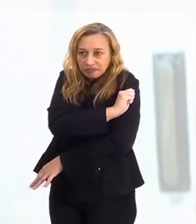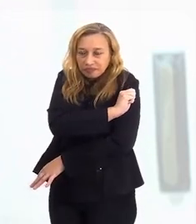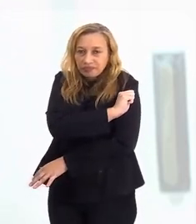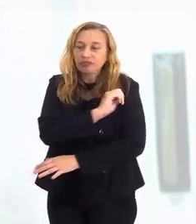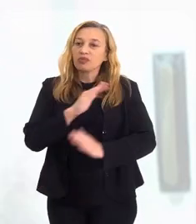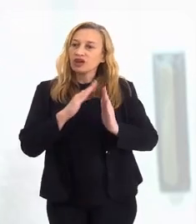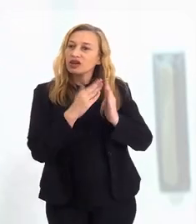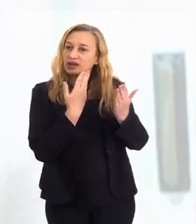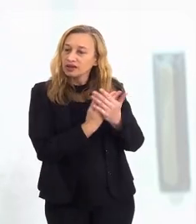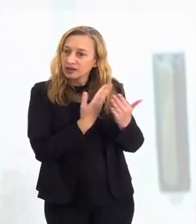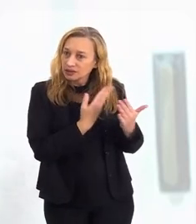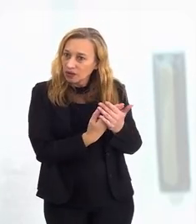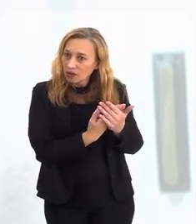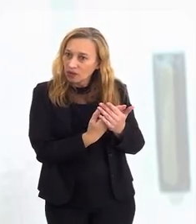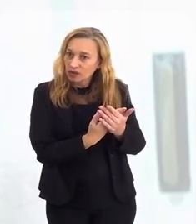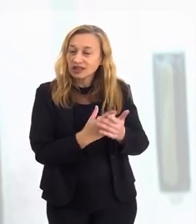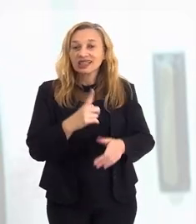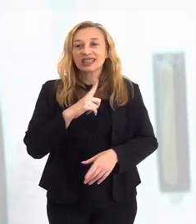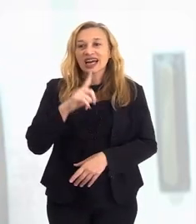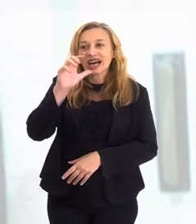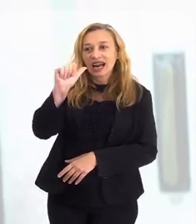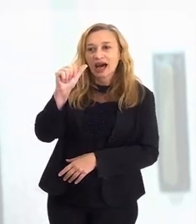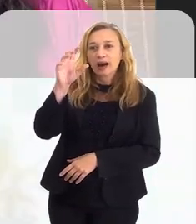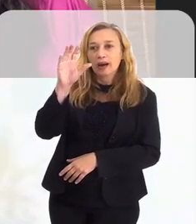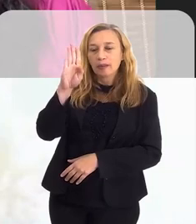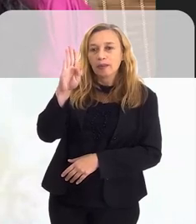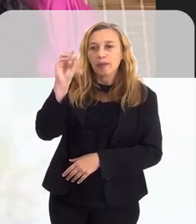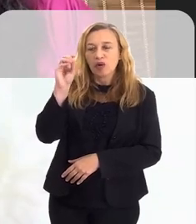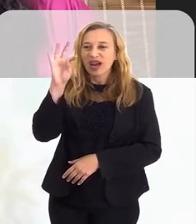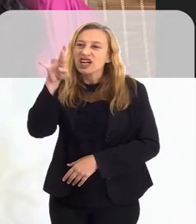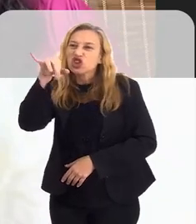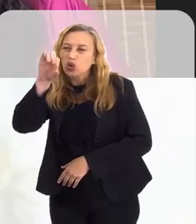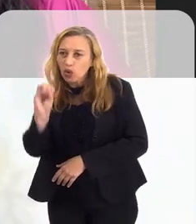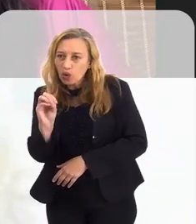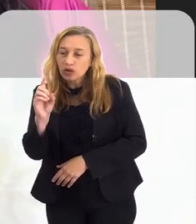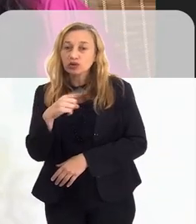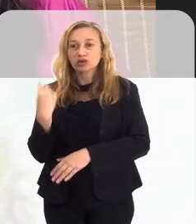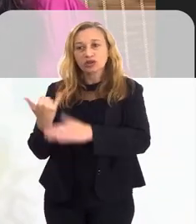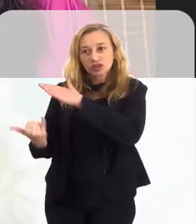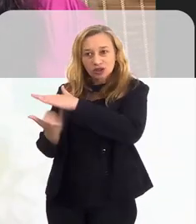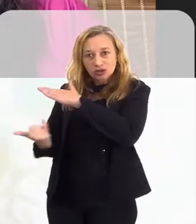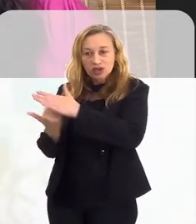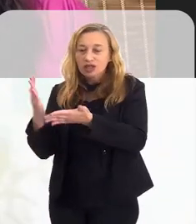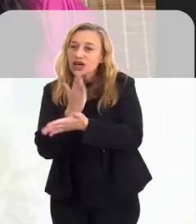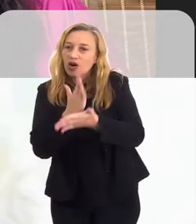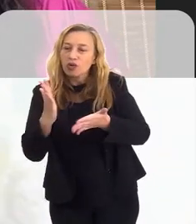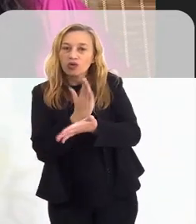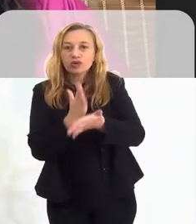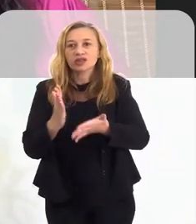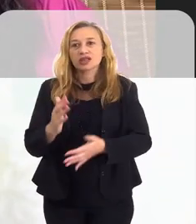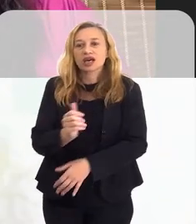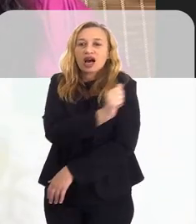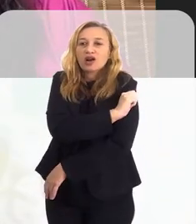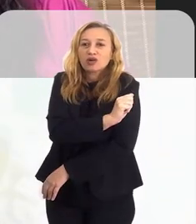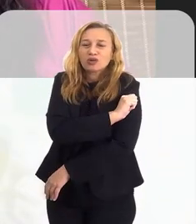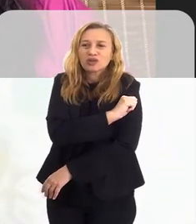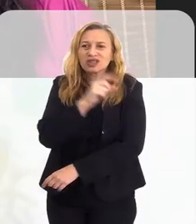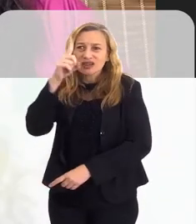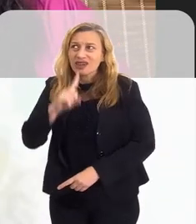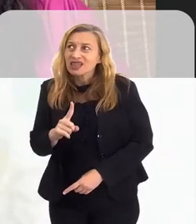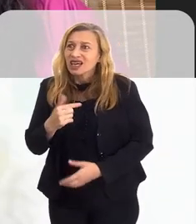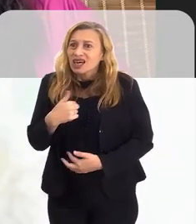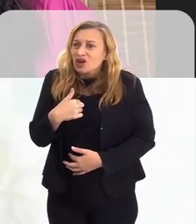é de escola, né? Eles faziam visita, porque existe um laboratório didático no nosso instituto, e alguns alunos tinham deficiência,